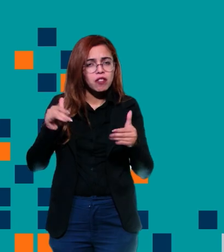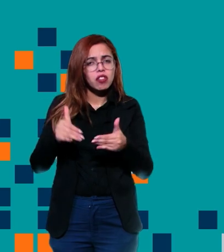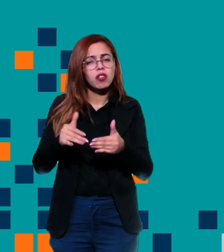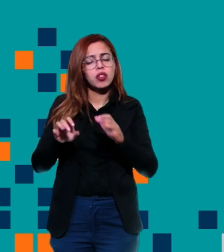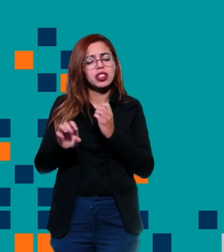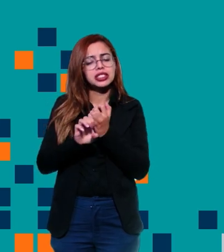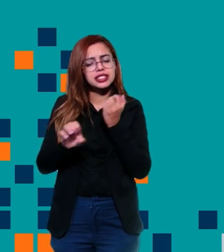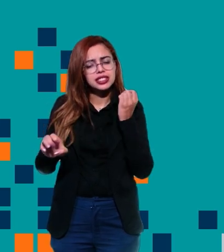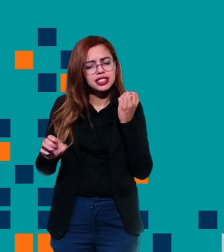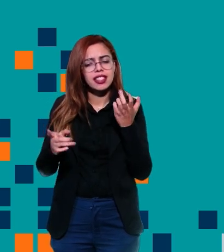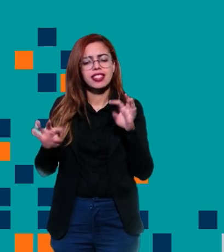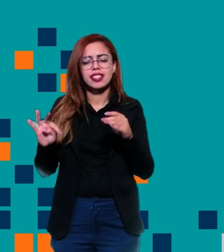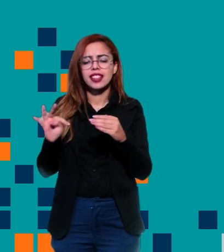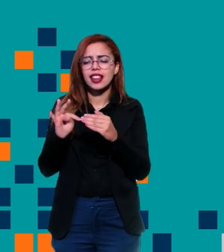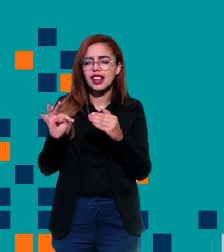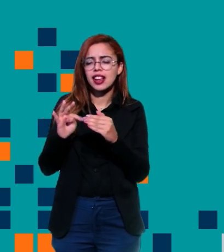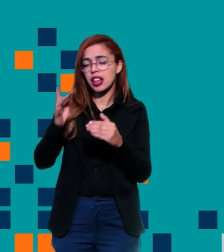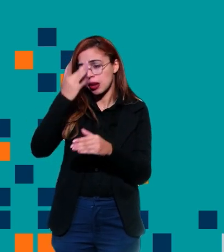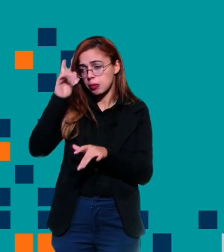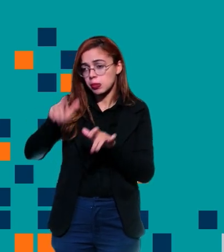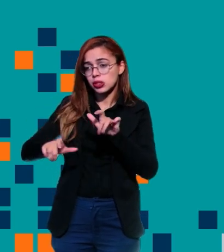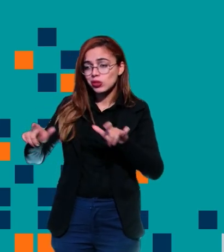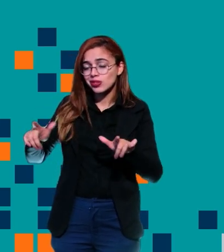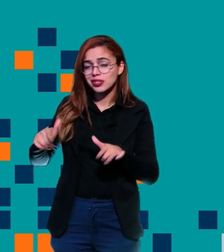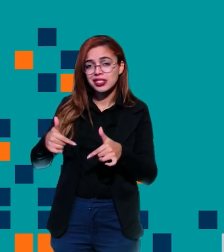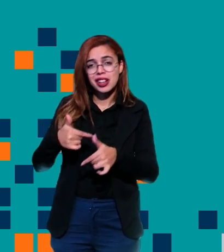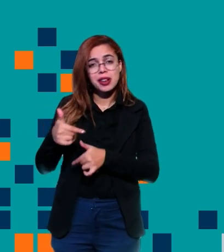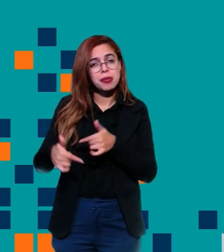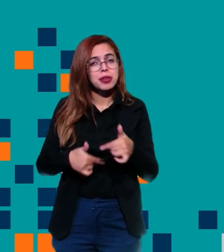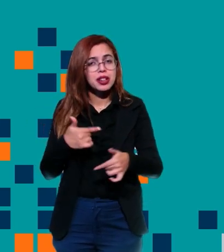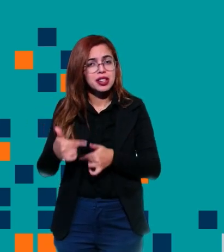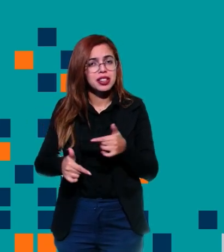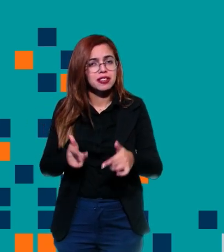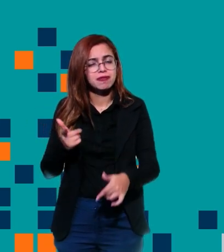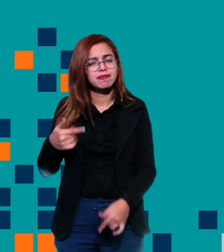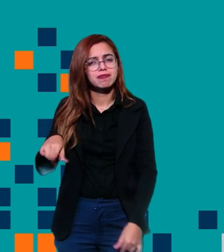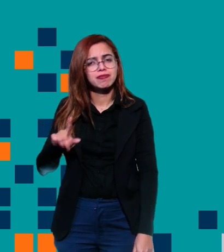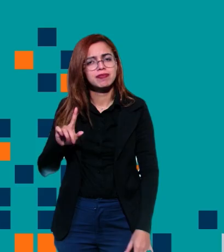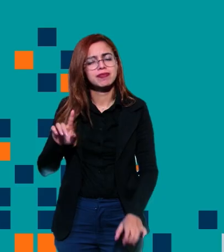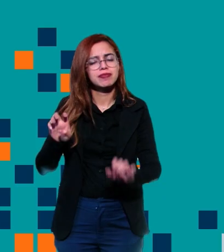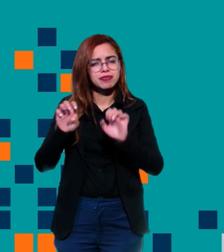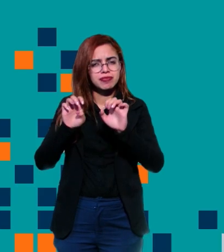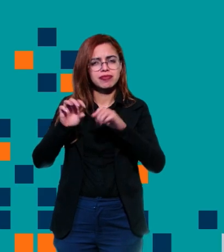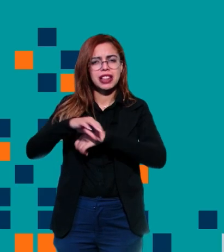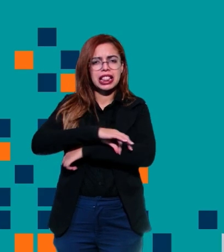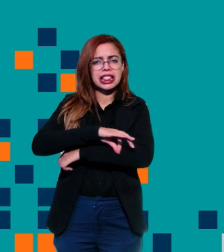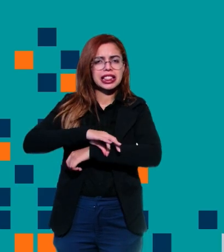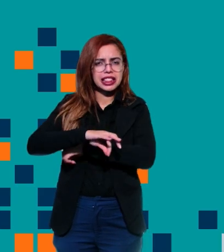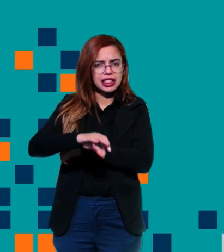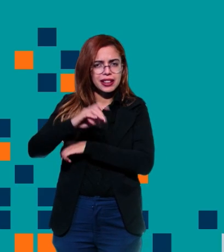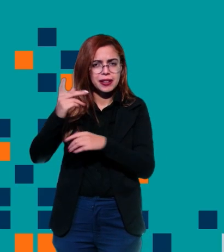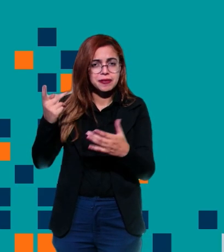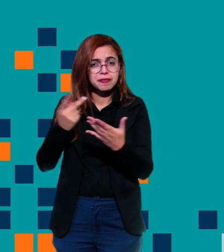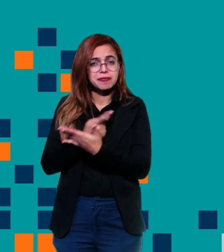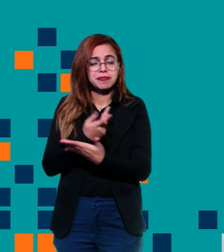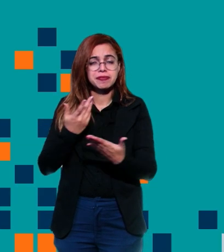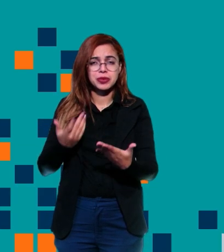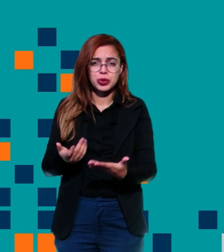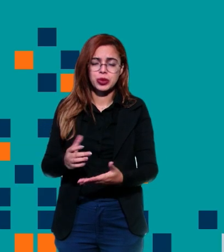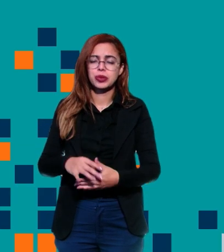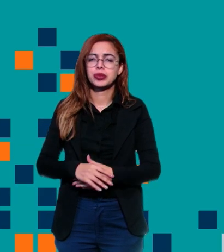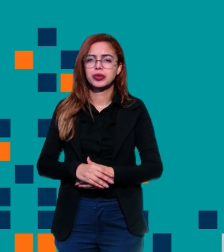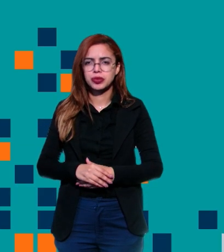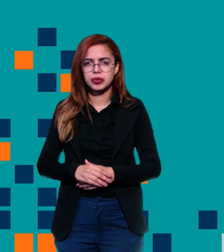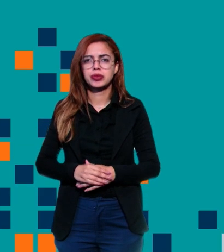engenharia, à técnica, e às pessoas que trabalham, né? As pessoas que fazem a arquitetura acontecer, né? Então, meu pai